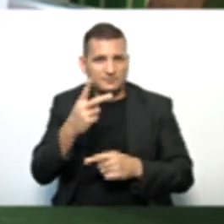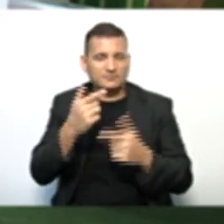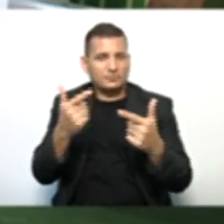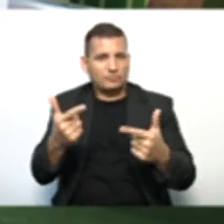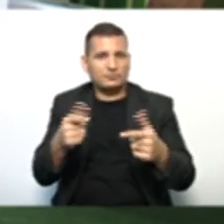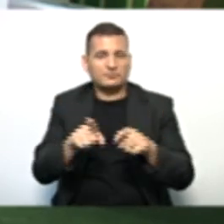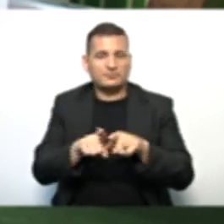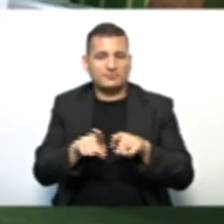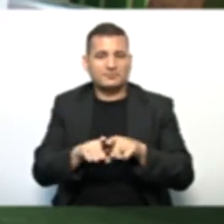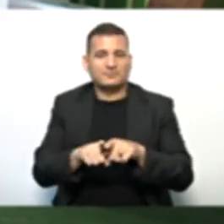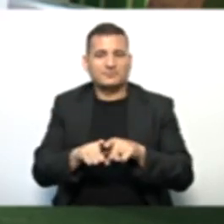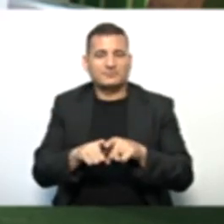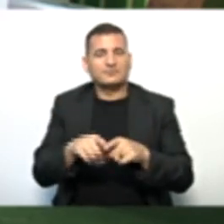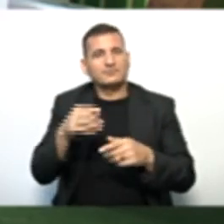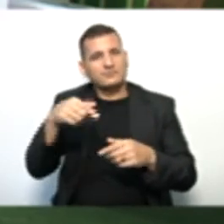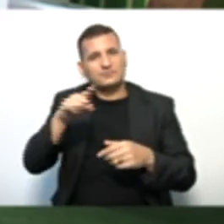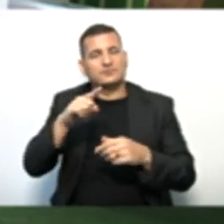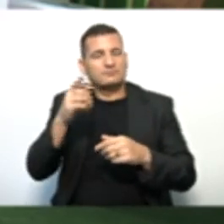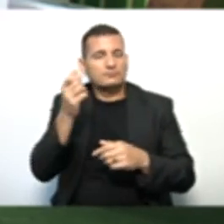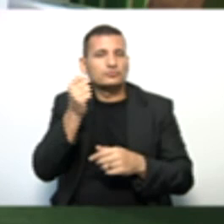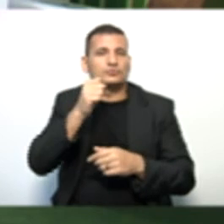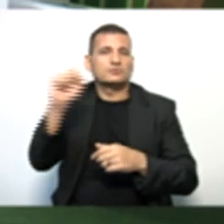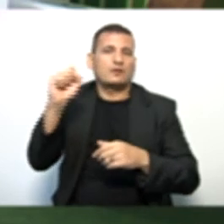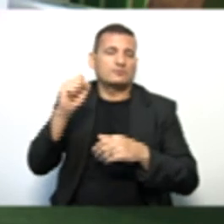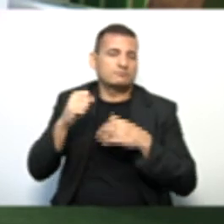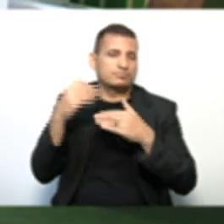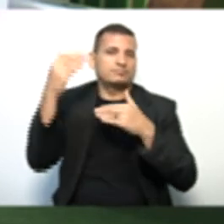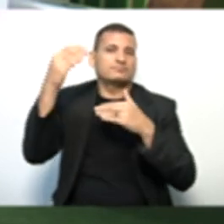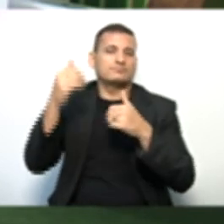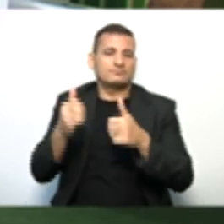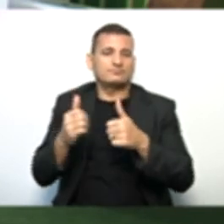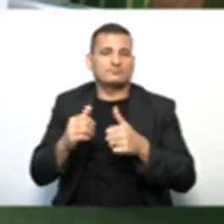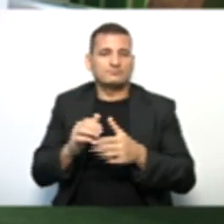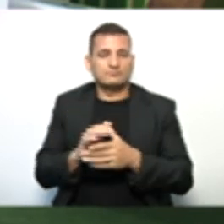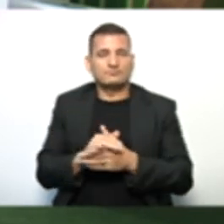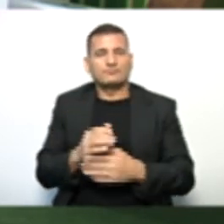certeza. E que vocês tenham sucesso. Com certeza, pessoal.